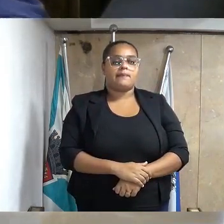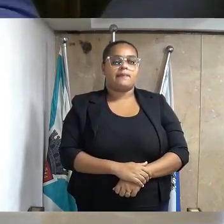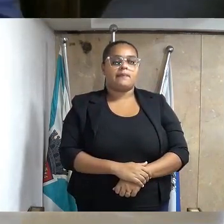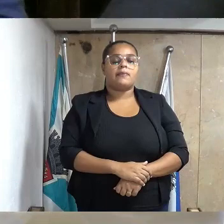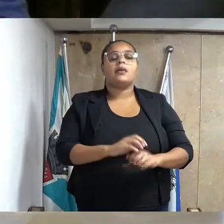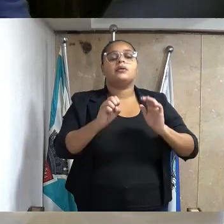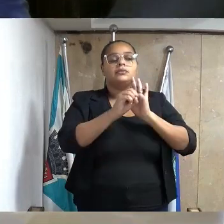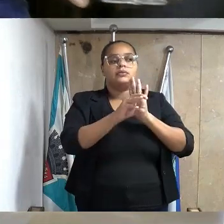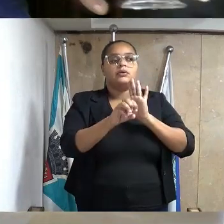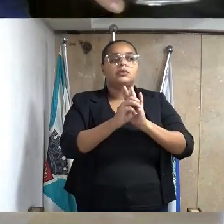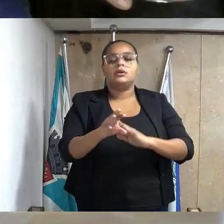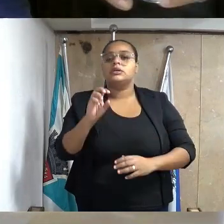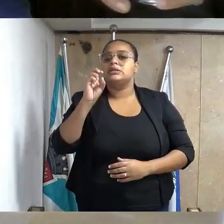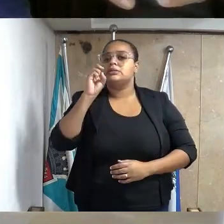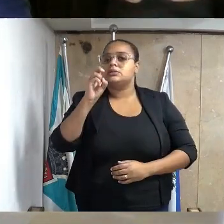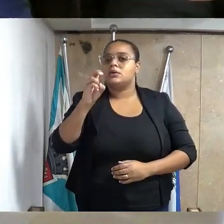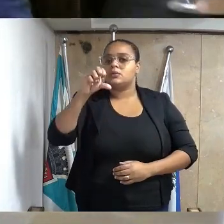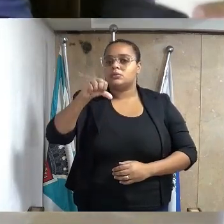Indicação